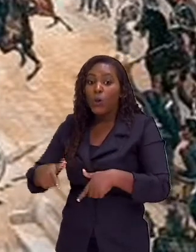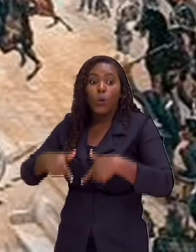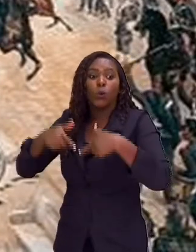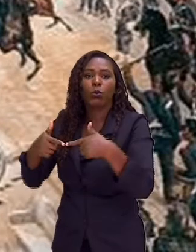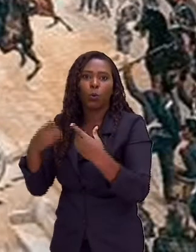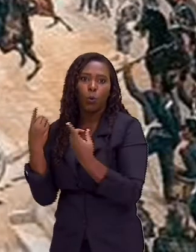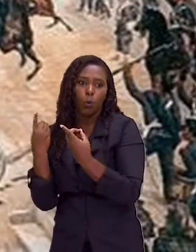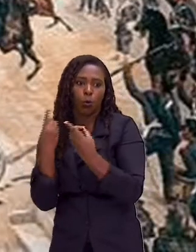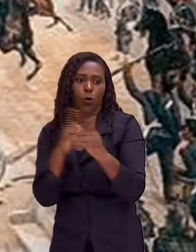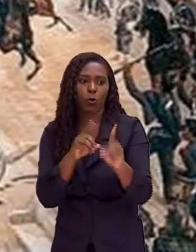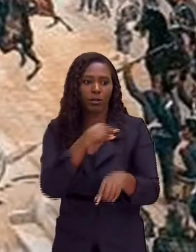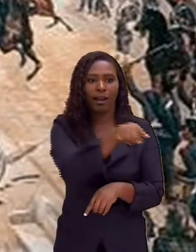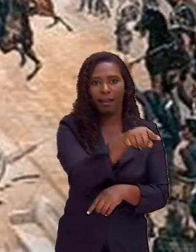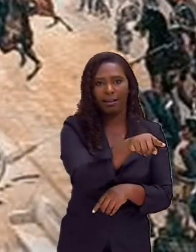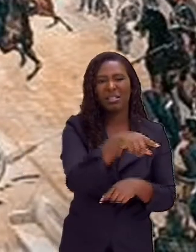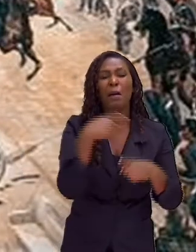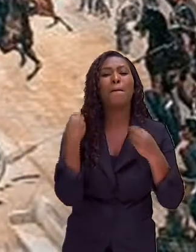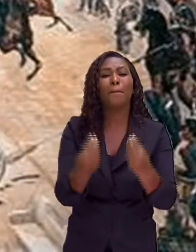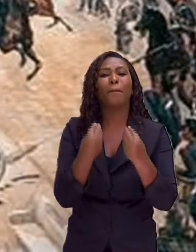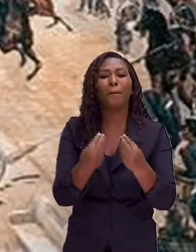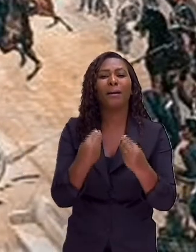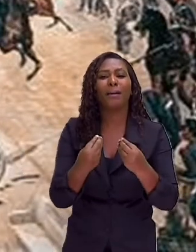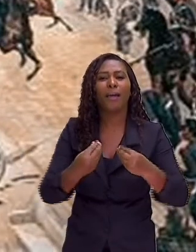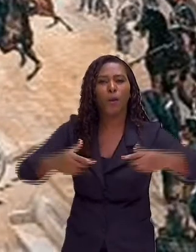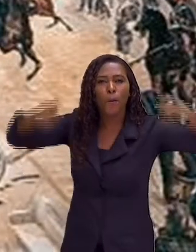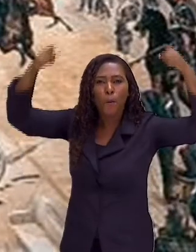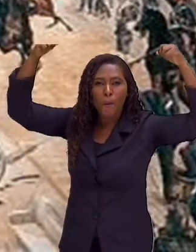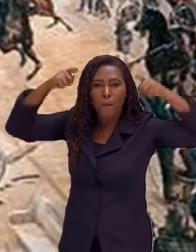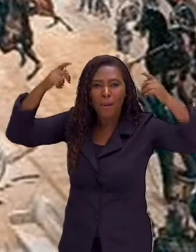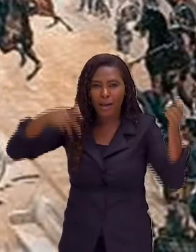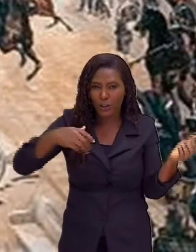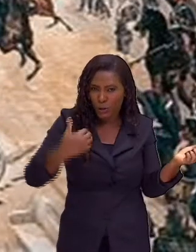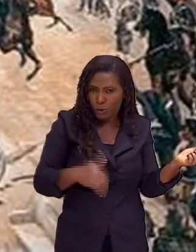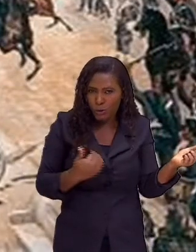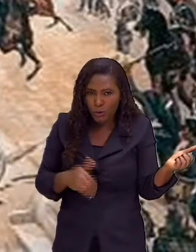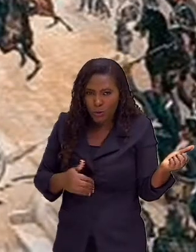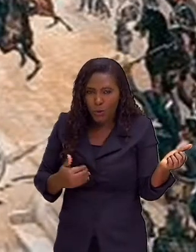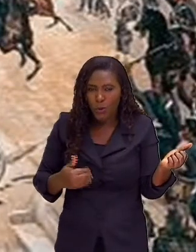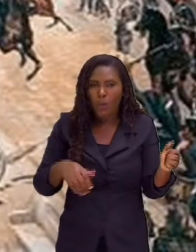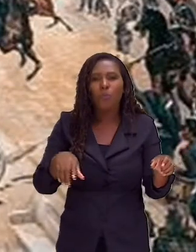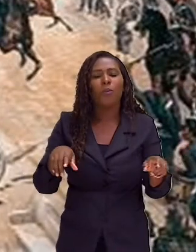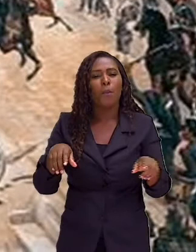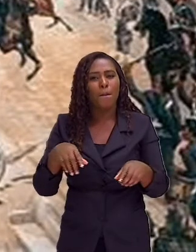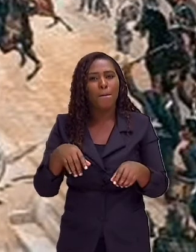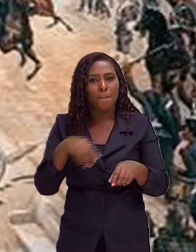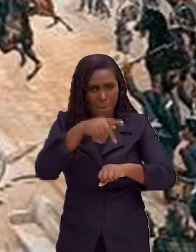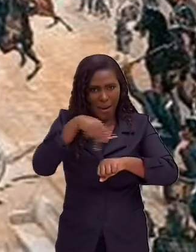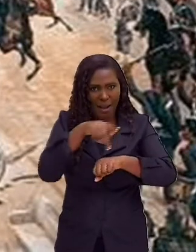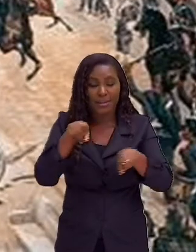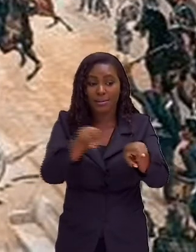independência. A conspiração de Querétaro, o centro agrícola de